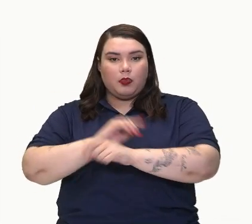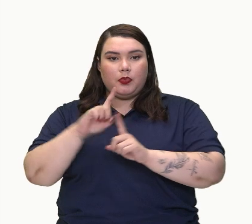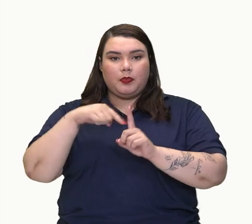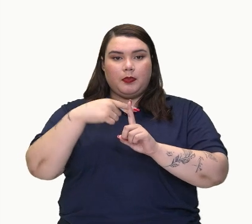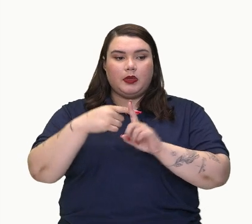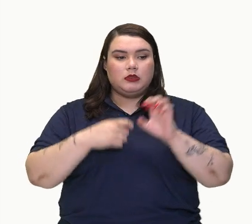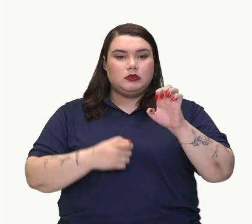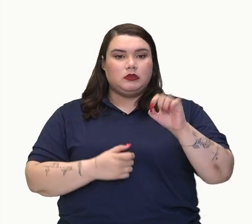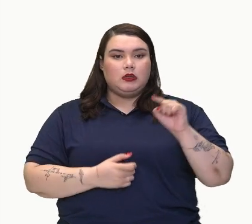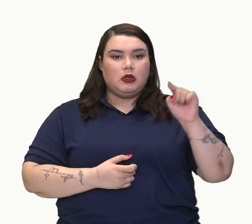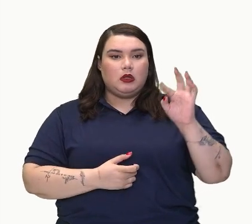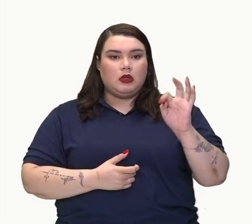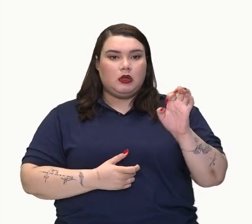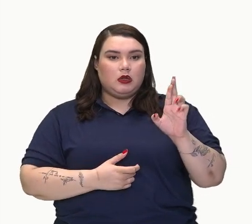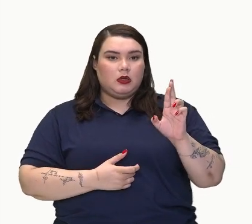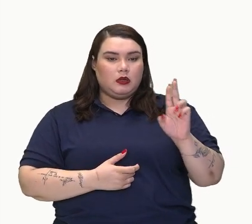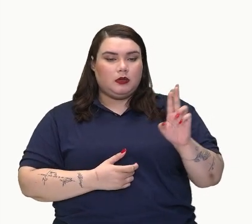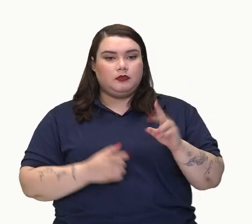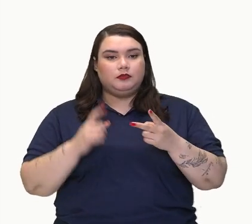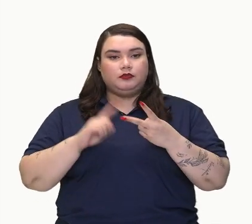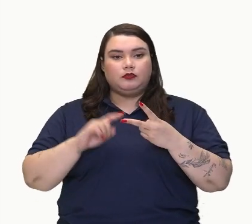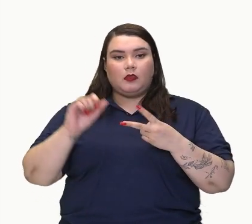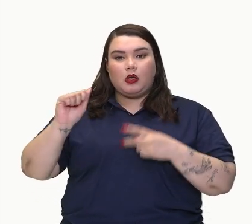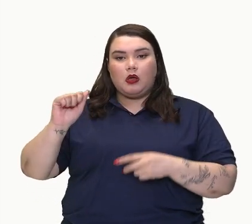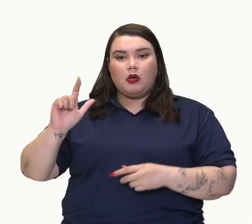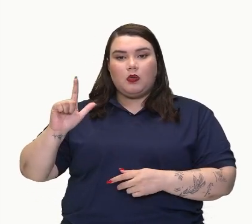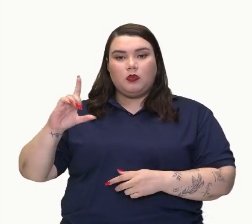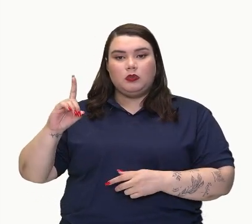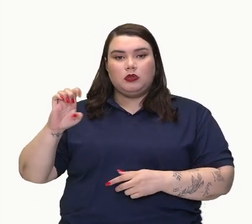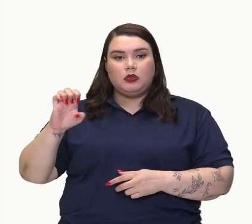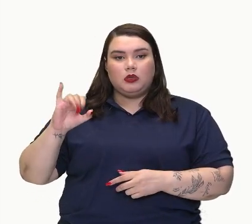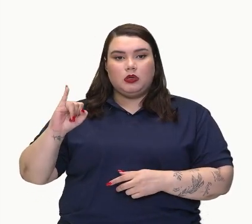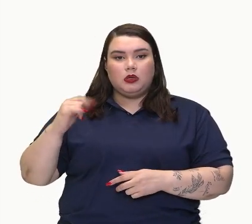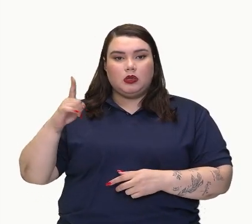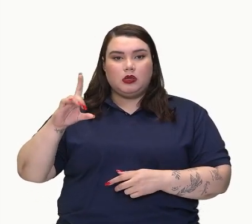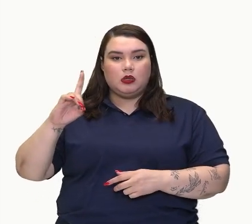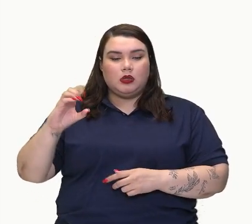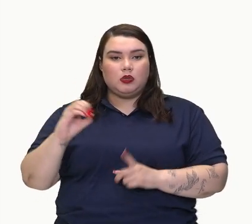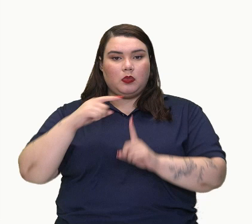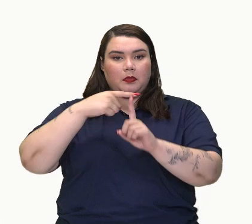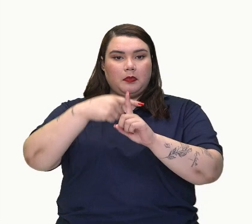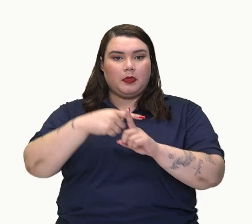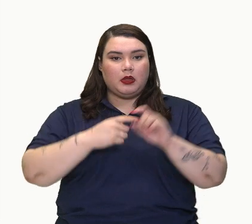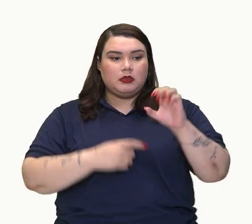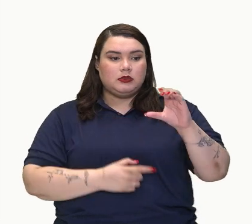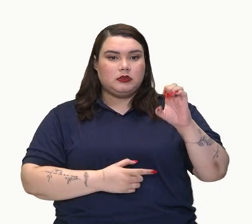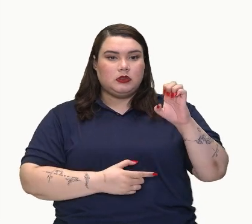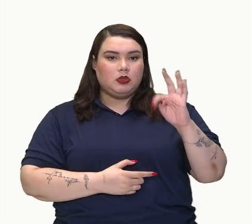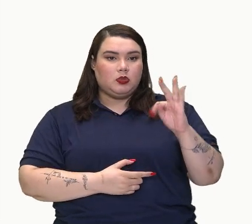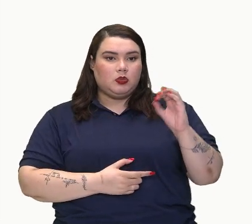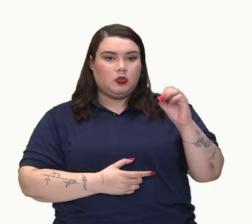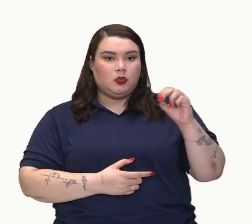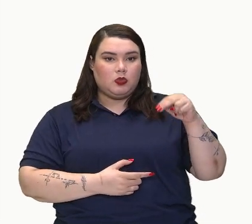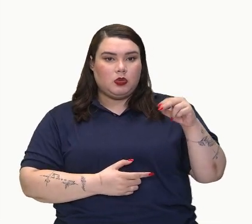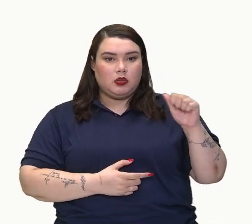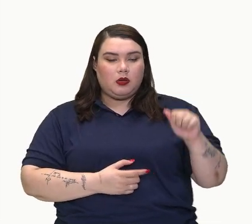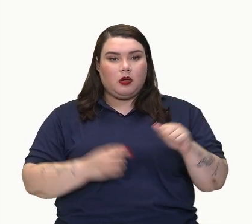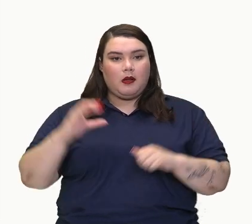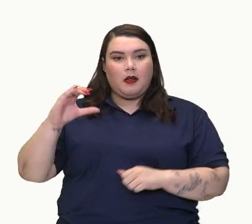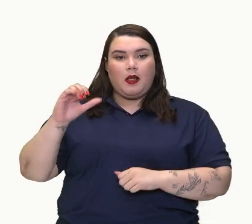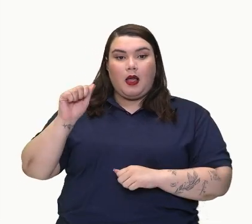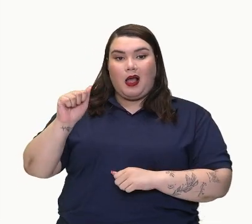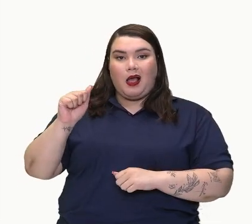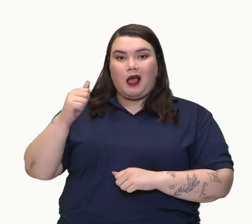éter, a função aldeído e cetona, ácido carboxílico e